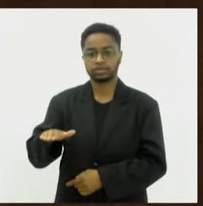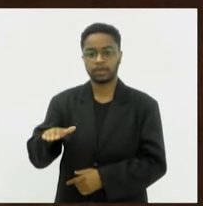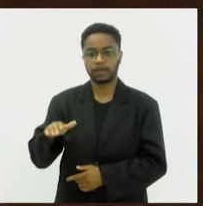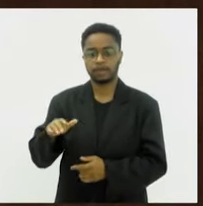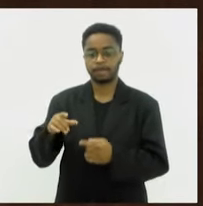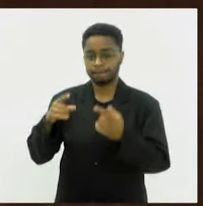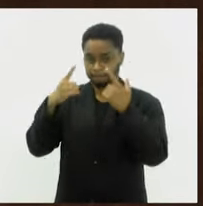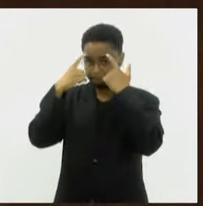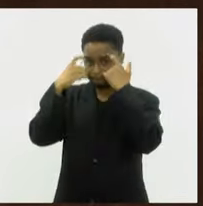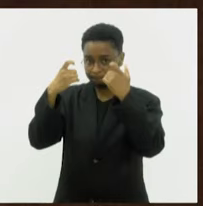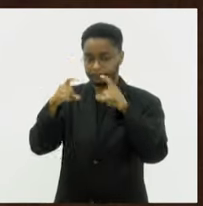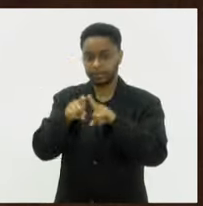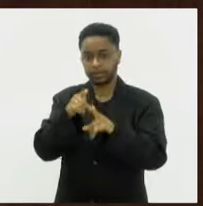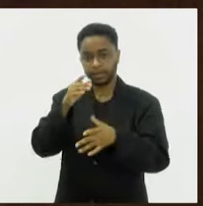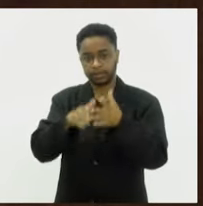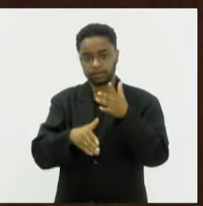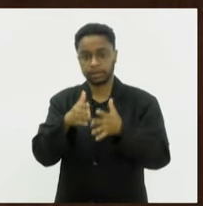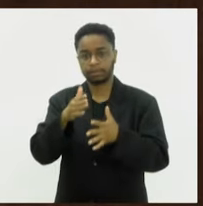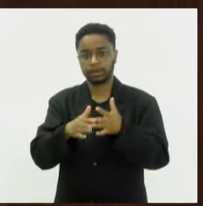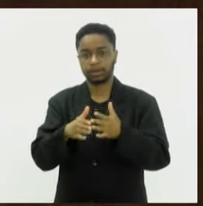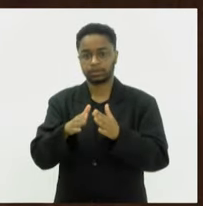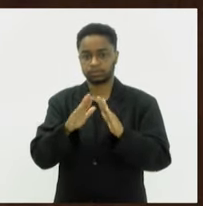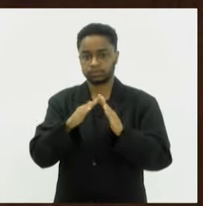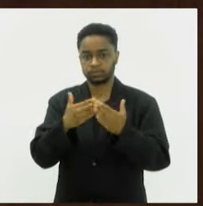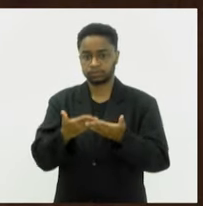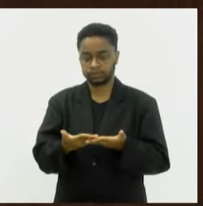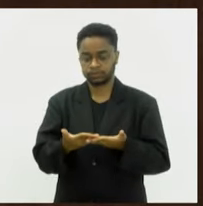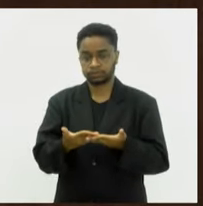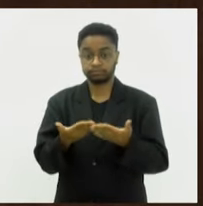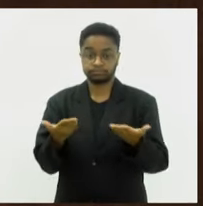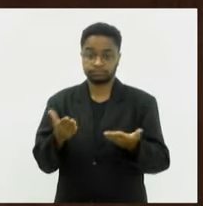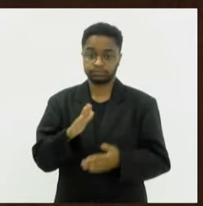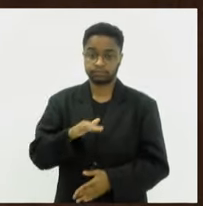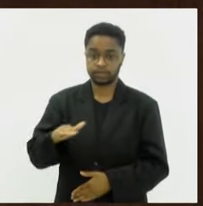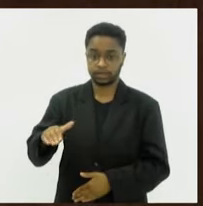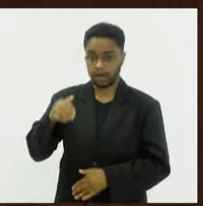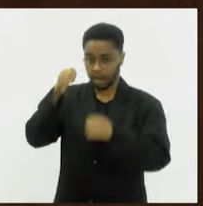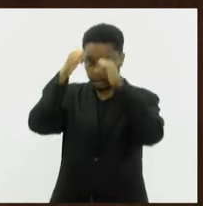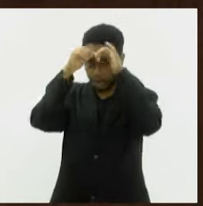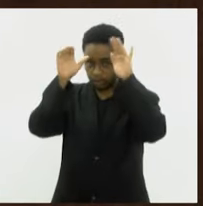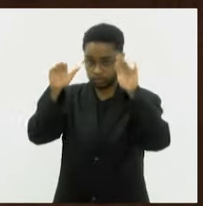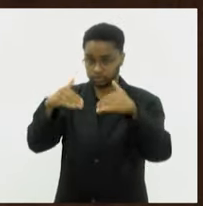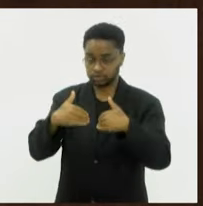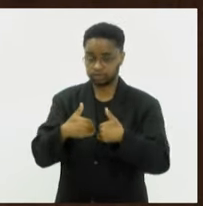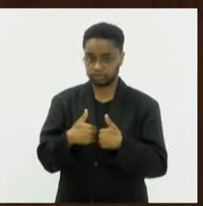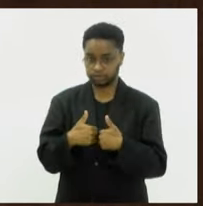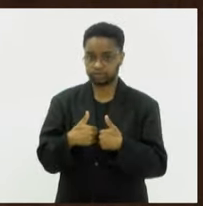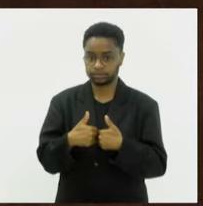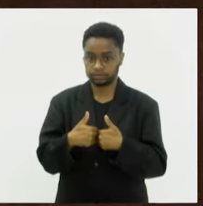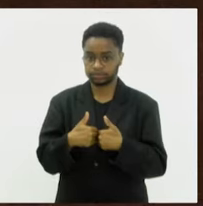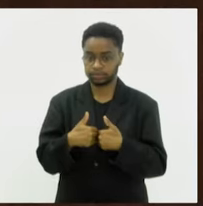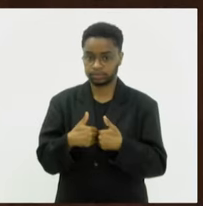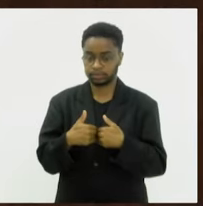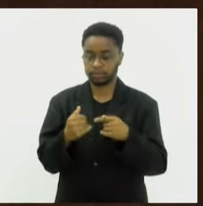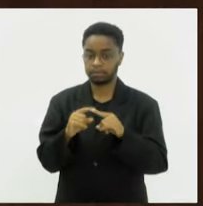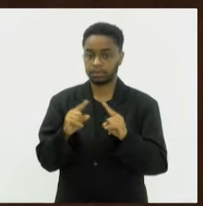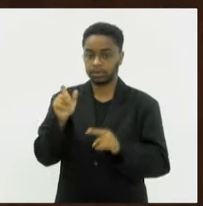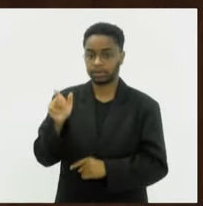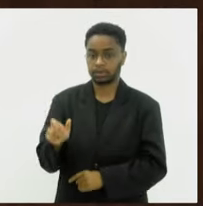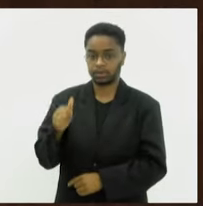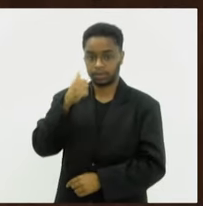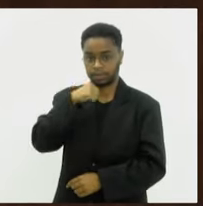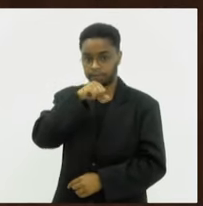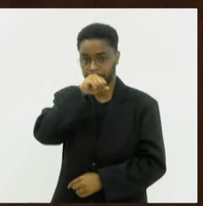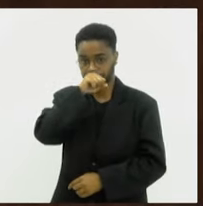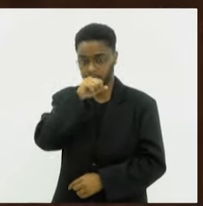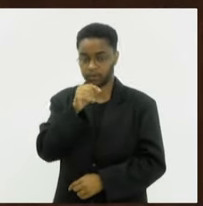agressiva e atrapalhando. Ora, uma criança autista, a criança tem autismo, a mãe, é